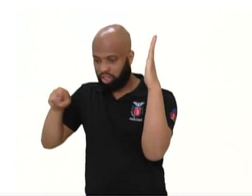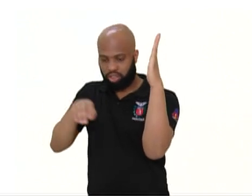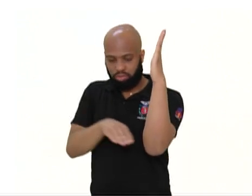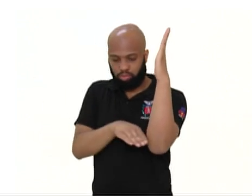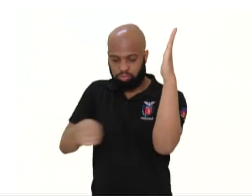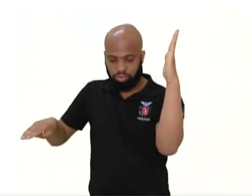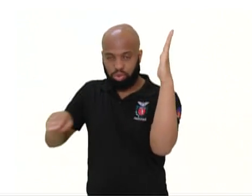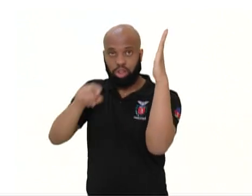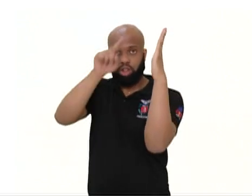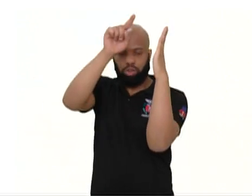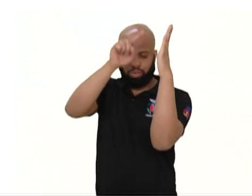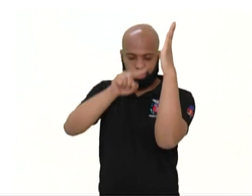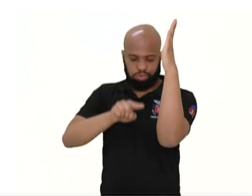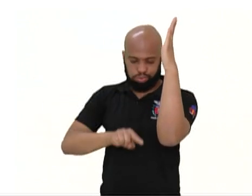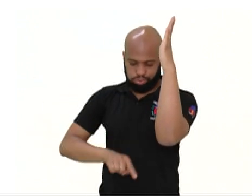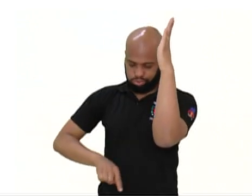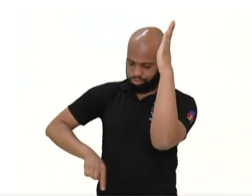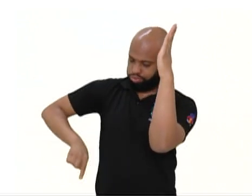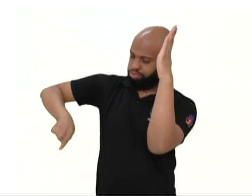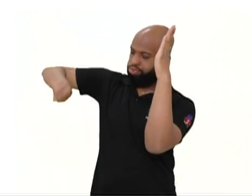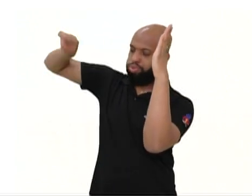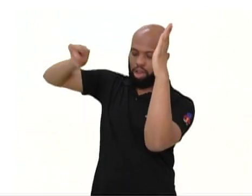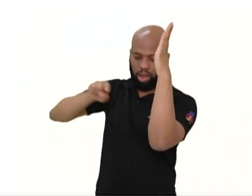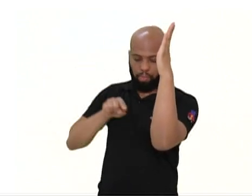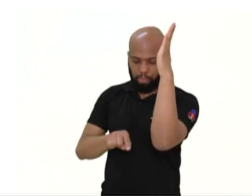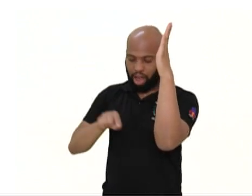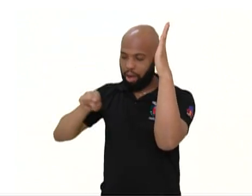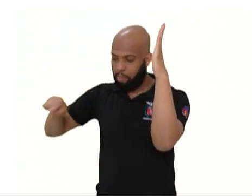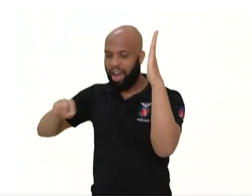delta é negativo. Tocou o eixo x, o